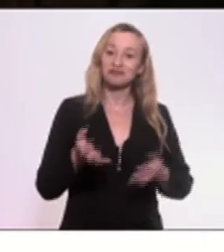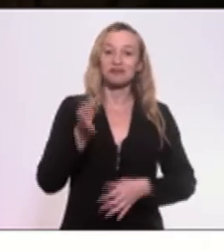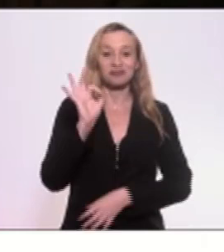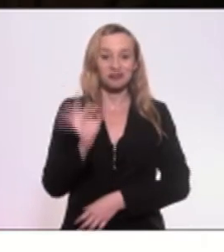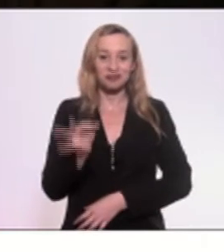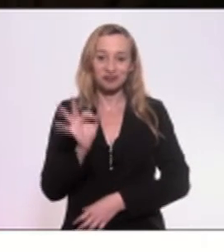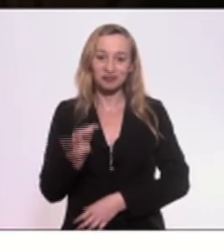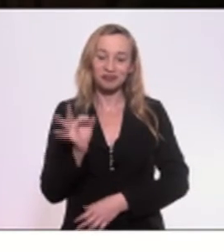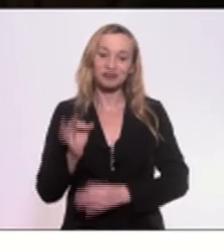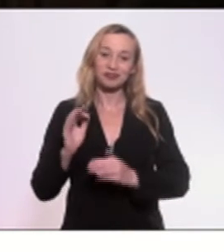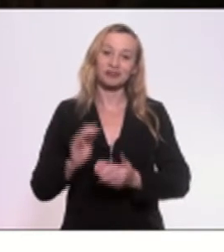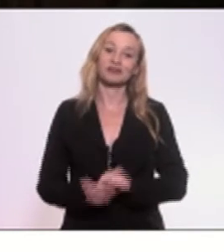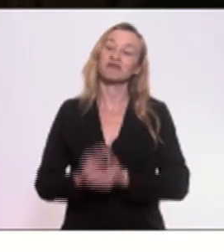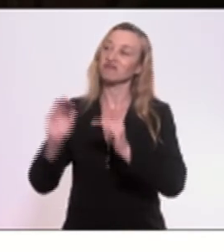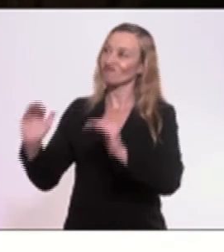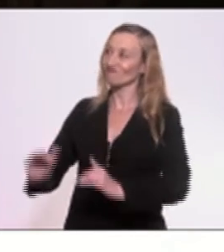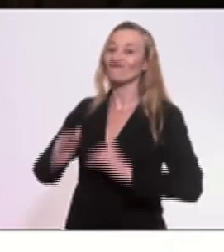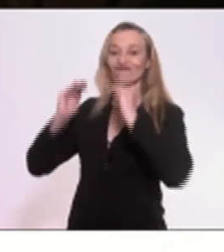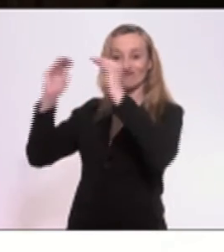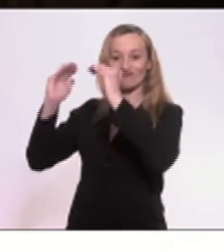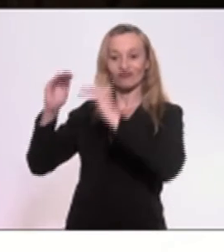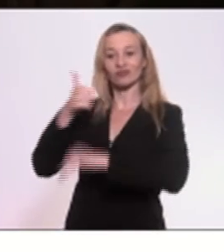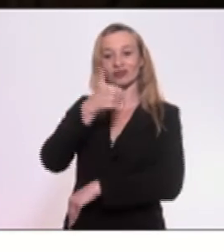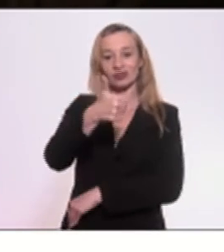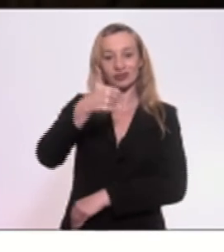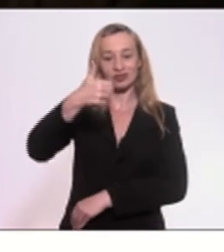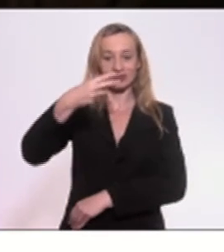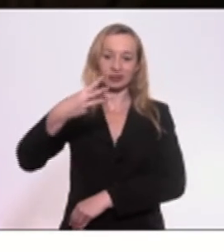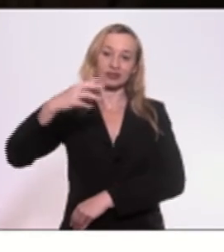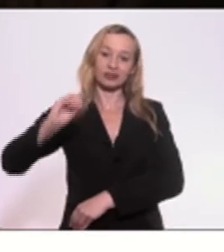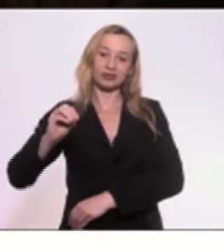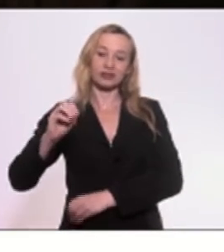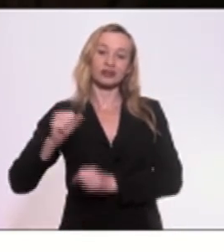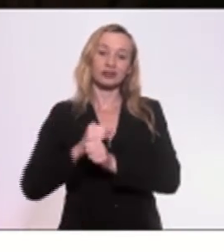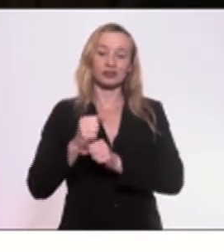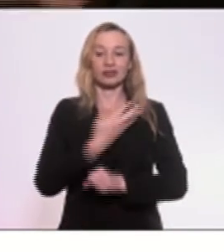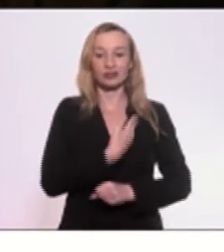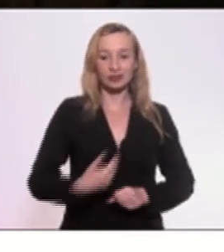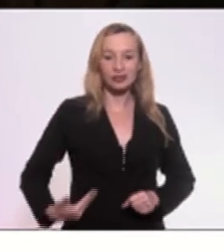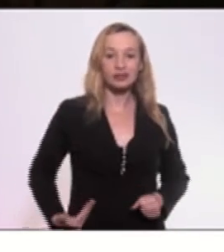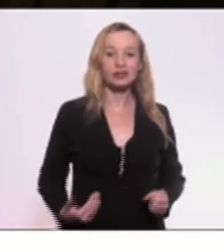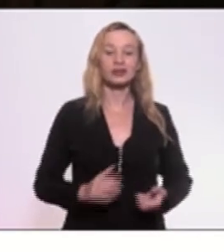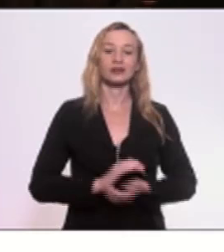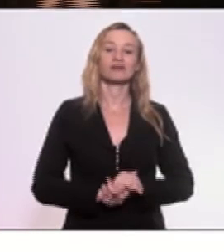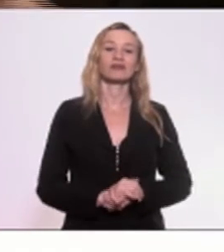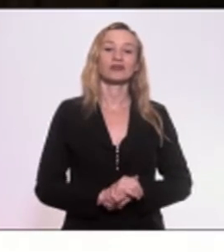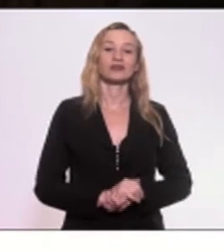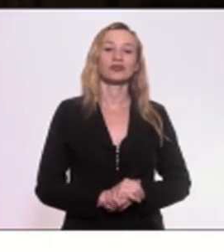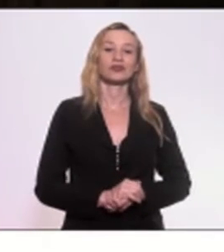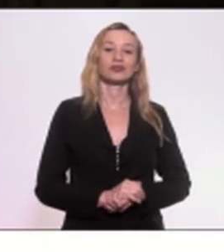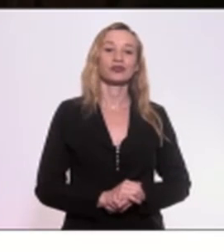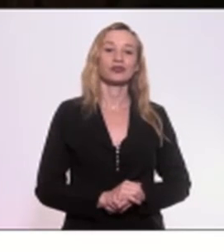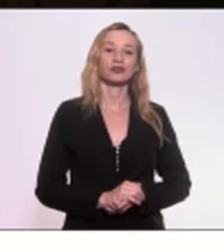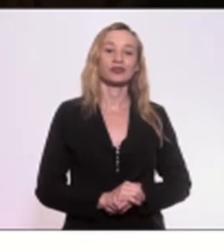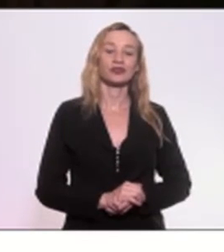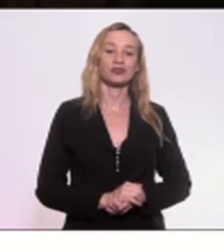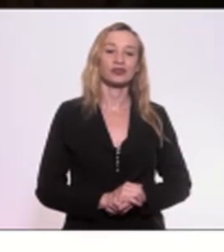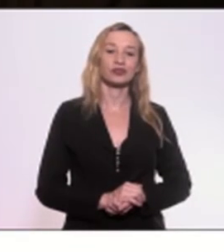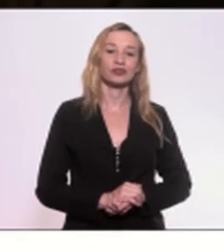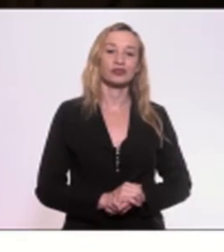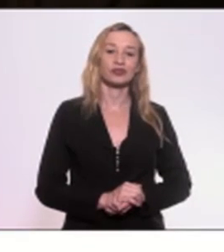exatamente enaltecer esses 130 anos de República, com muitos